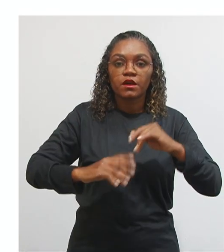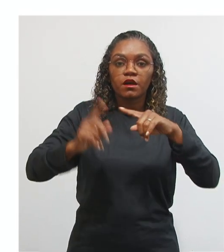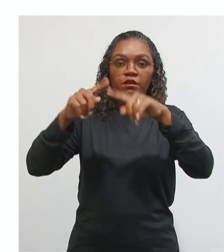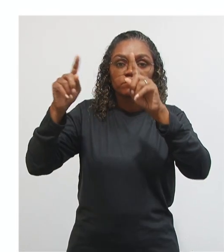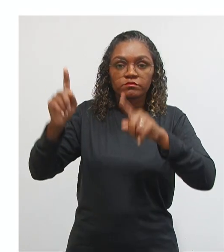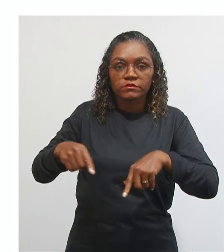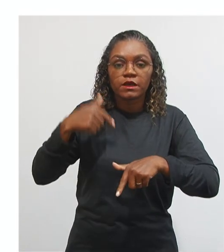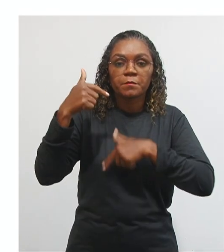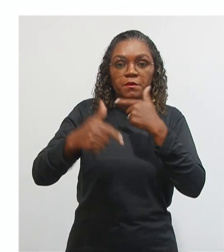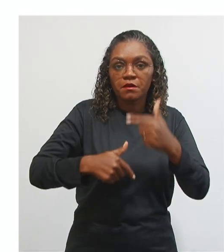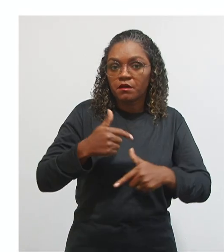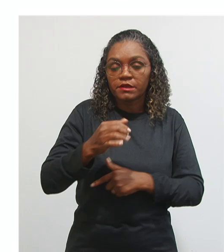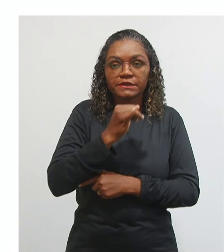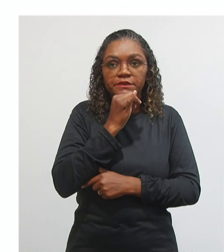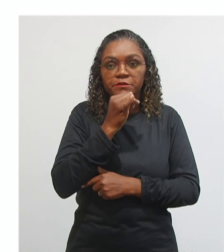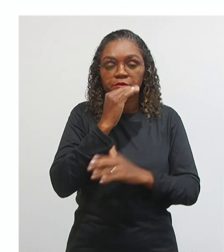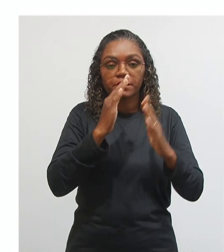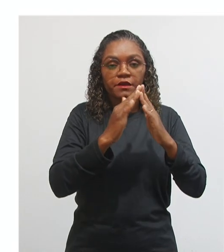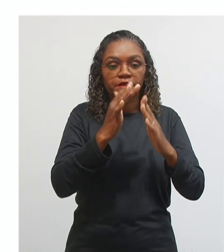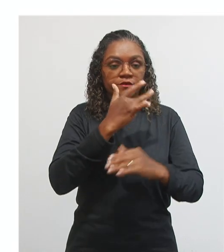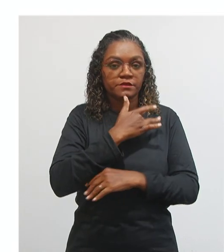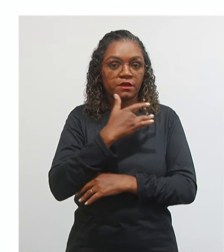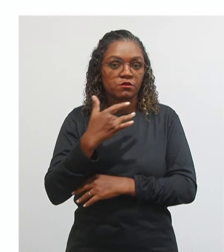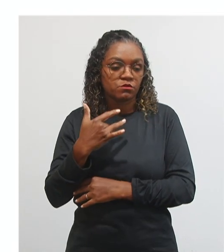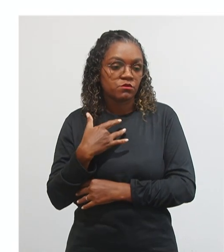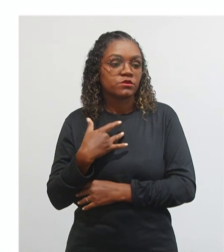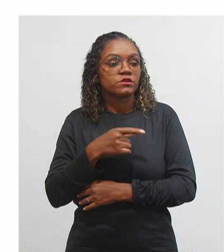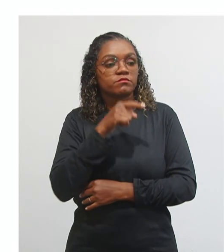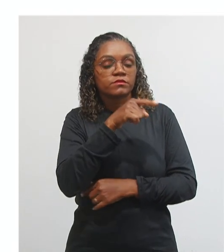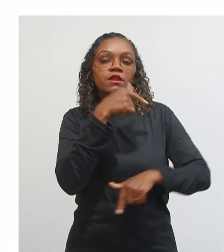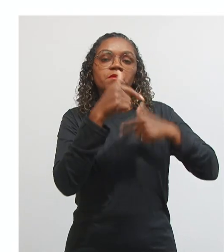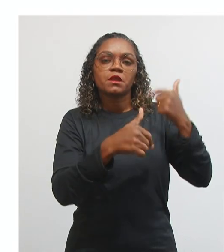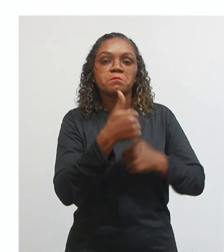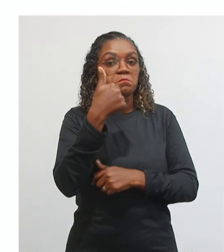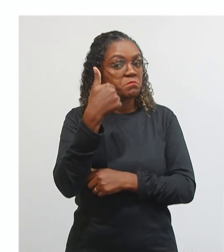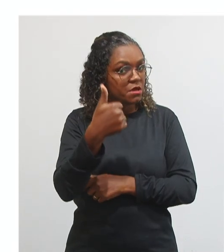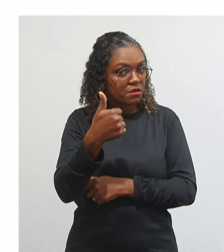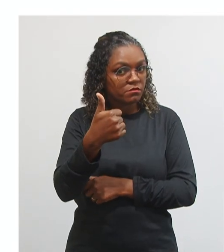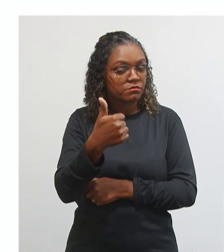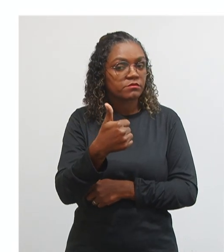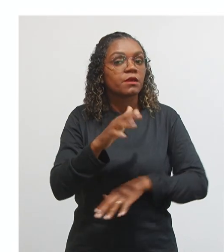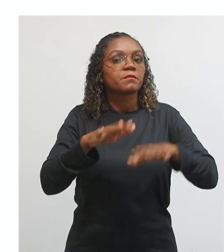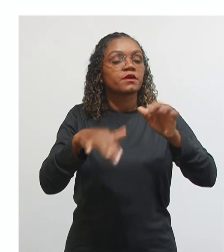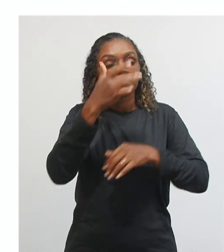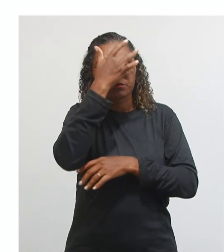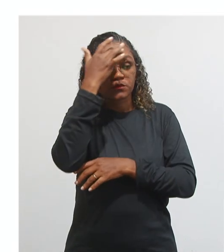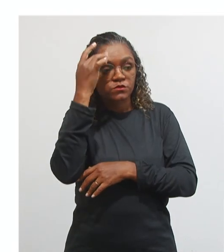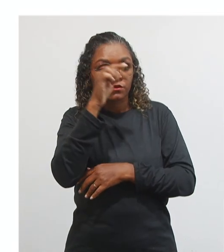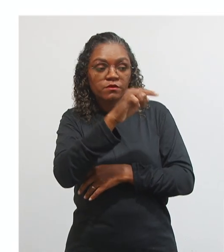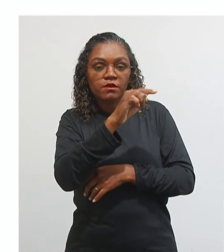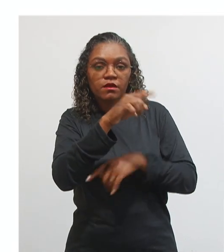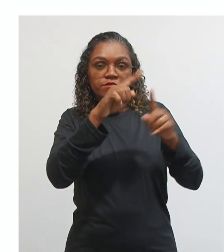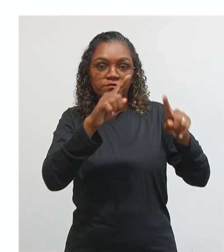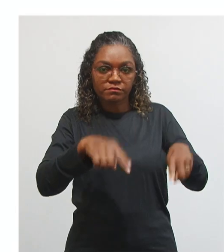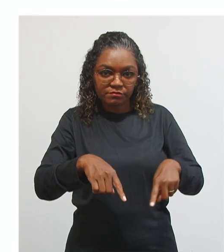funcionário em um posto de saúde você é bem atendida, no outro não é, né? Ou numa